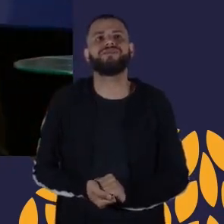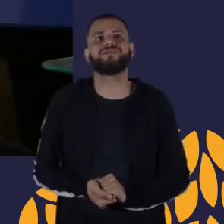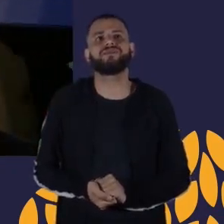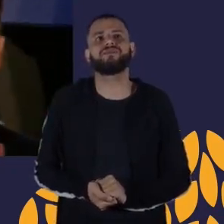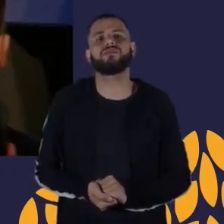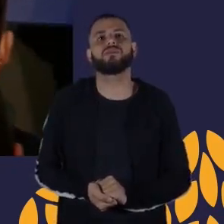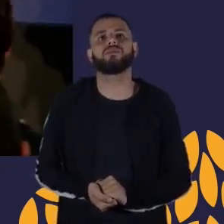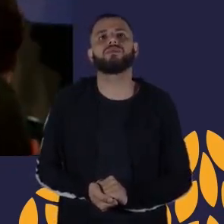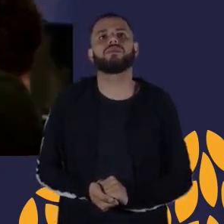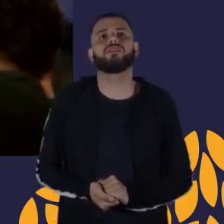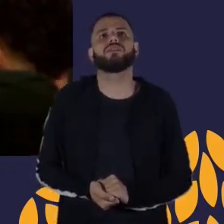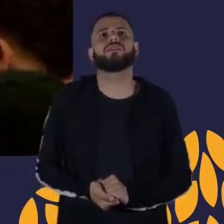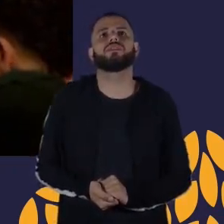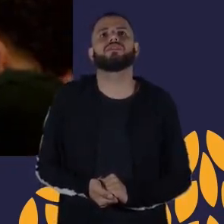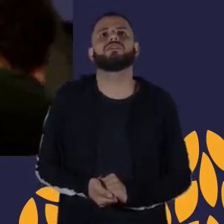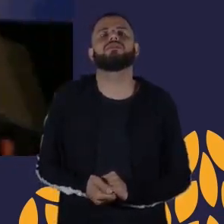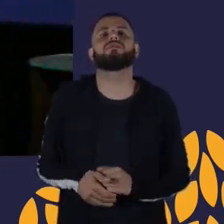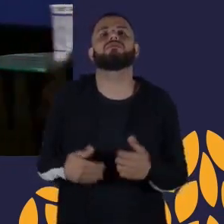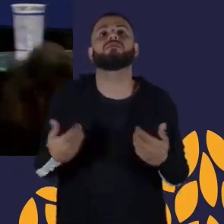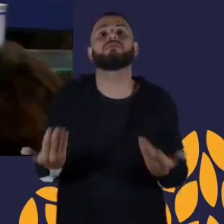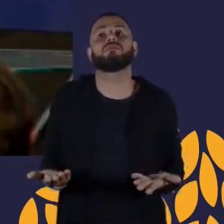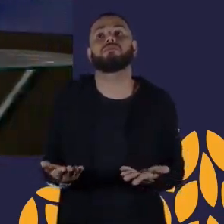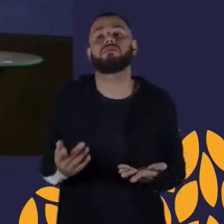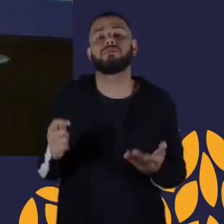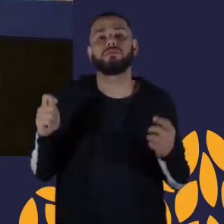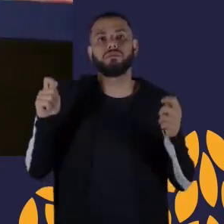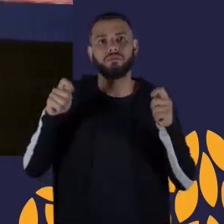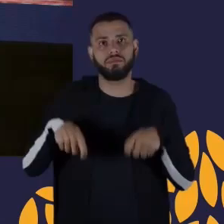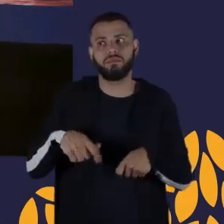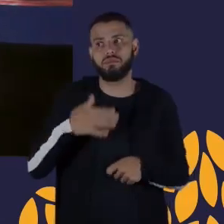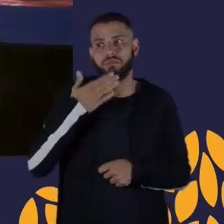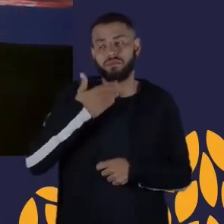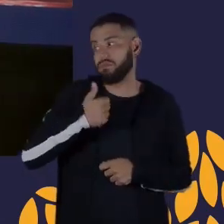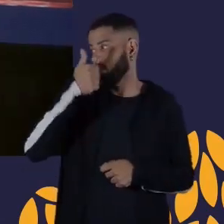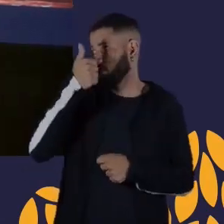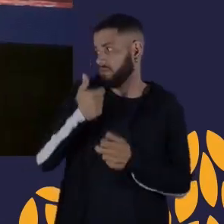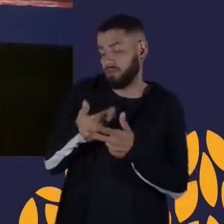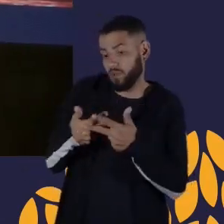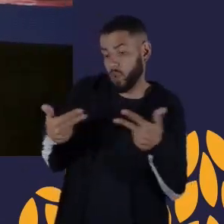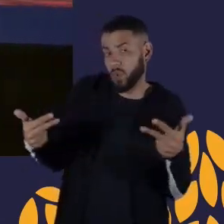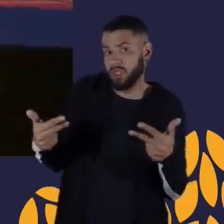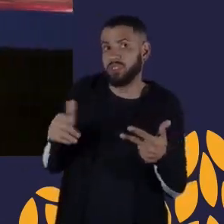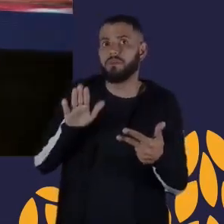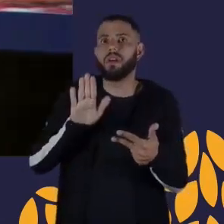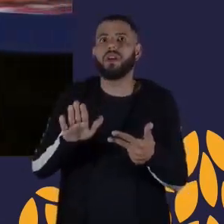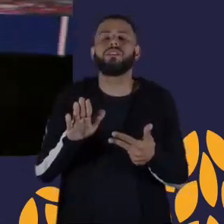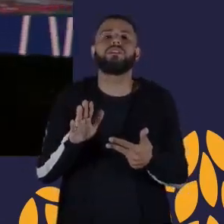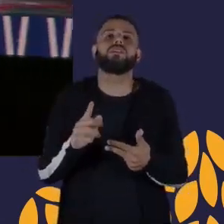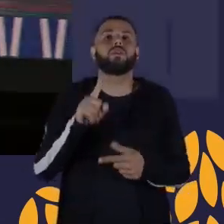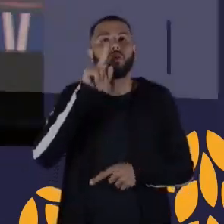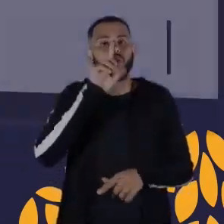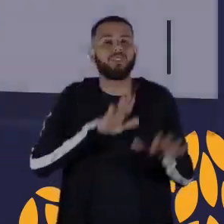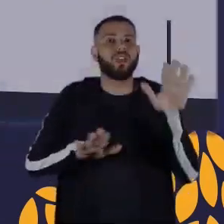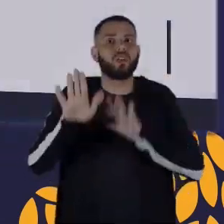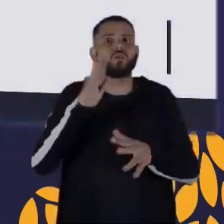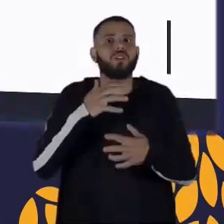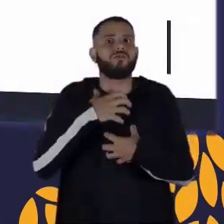Então, o que pode melhorar? Muita coisa, mas temos que ter cuidado com efeitos adversos.